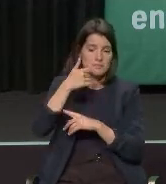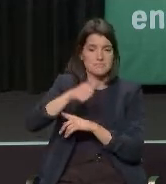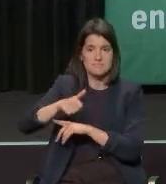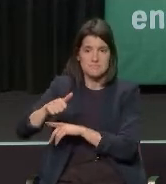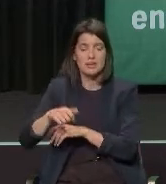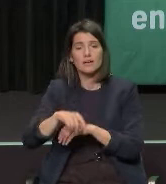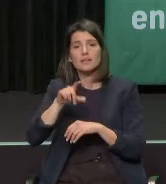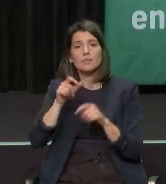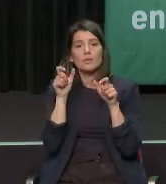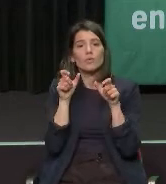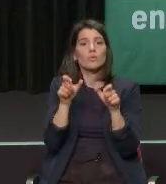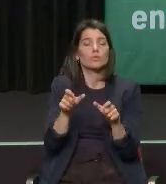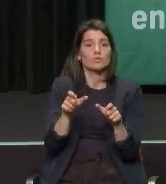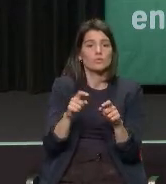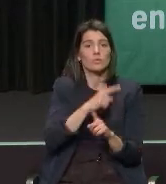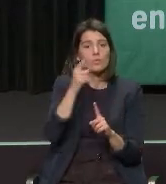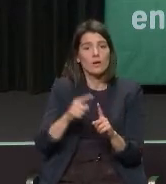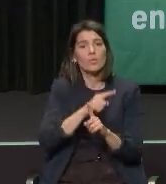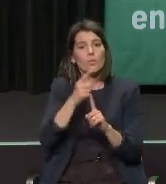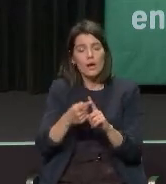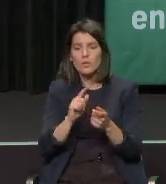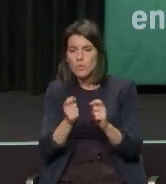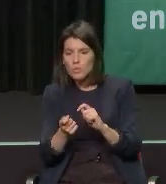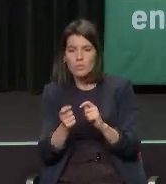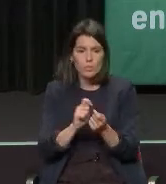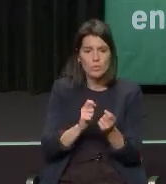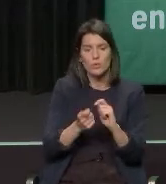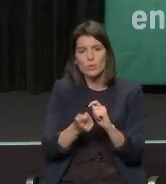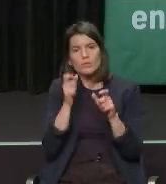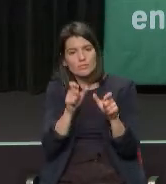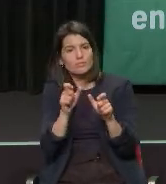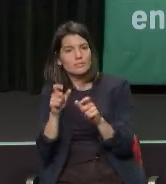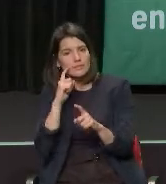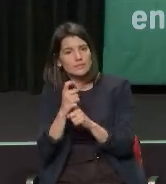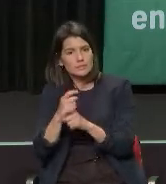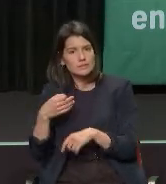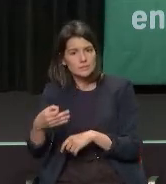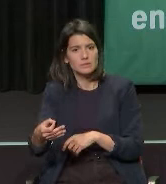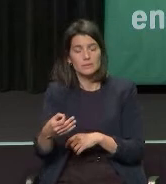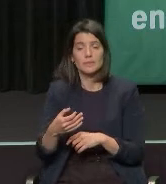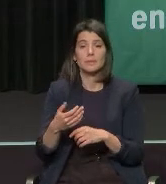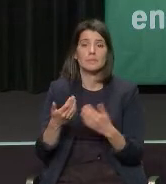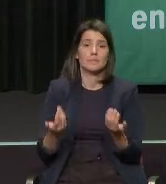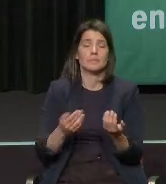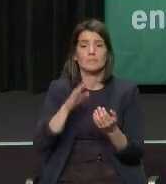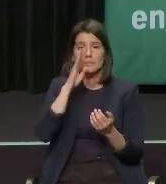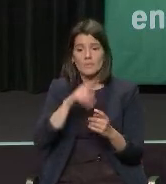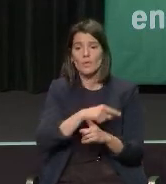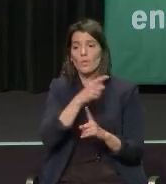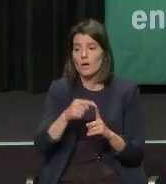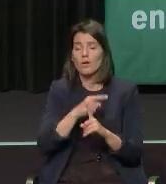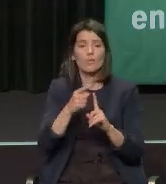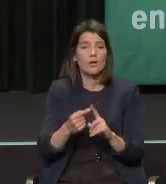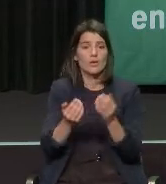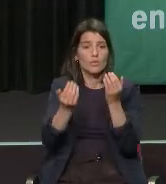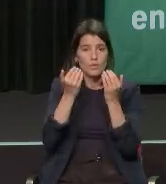fazer a monitorização anual destas alterações. Portanto, a ideia é que, tendo uma base anual bem